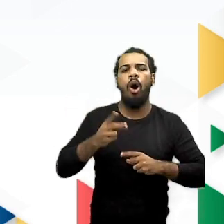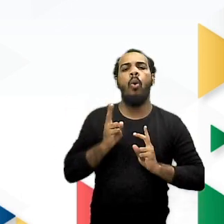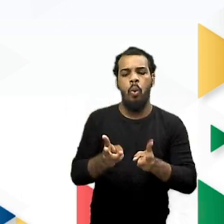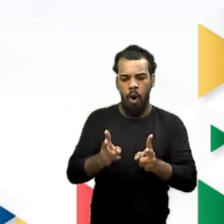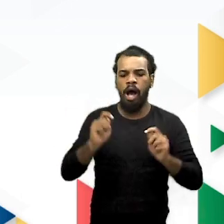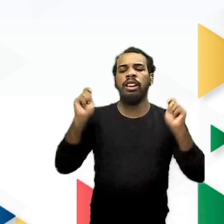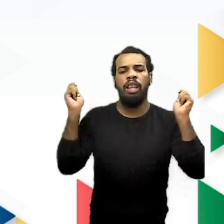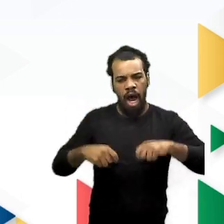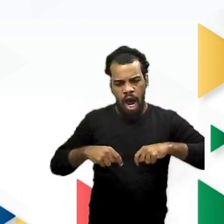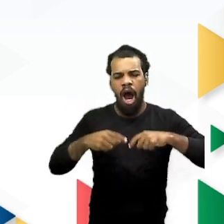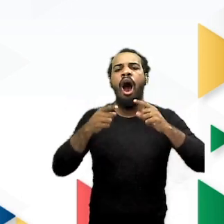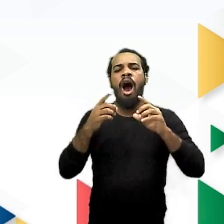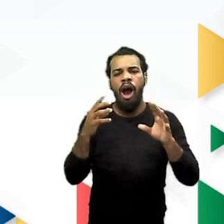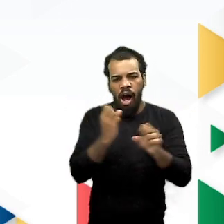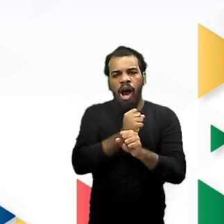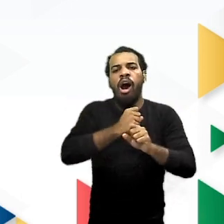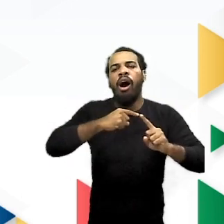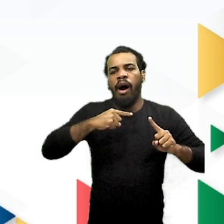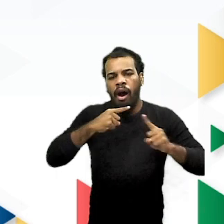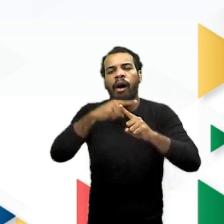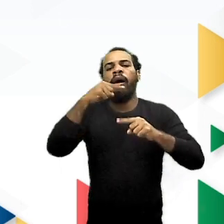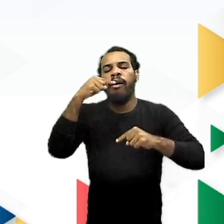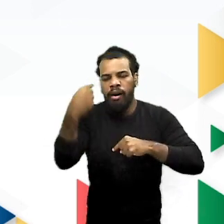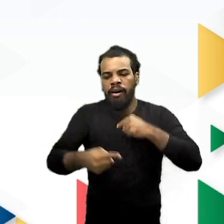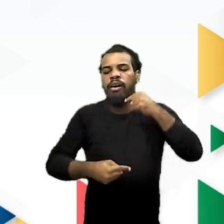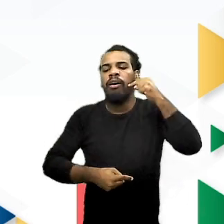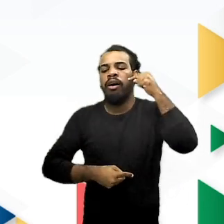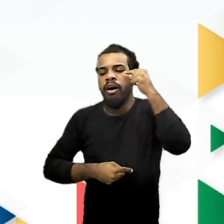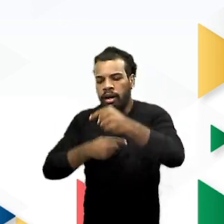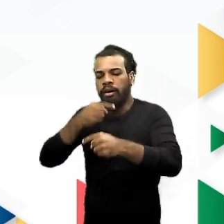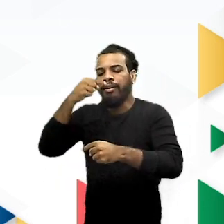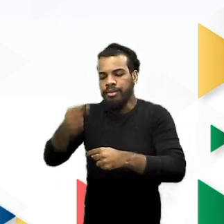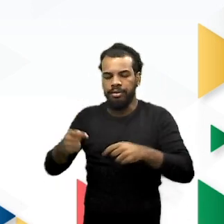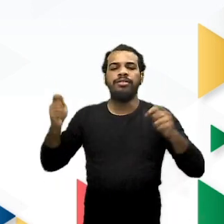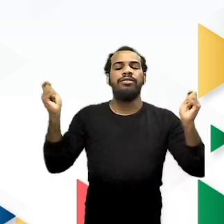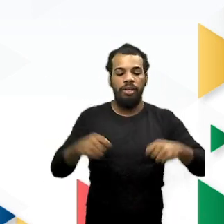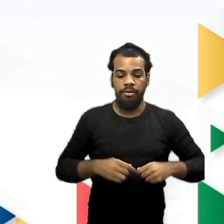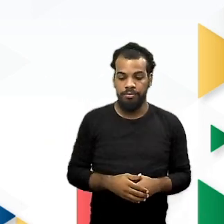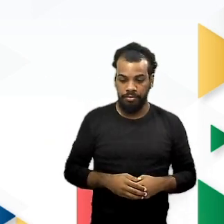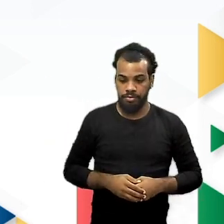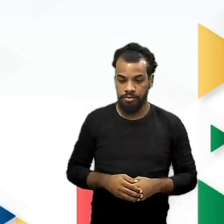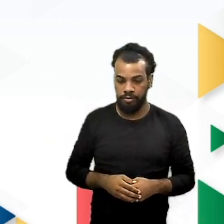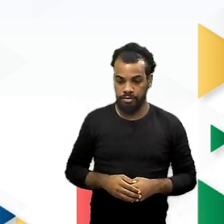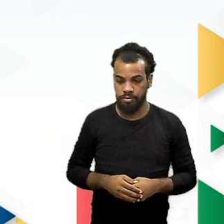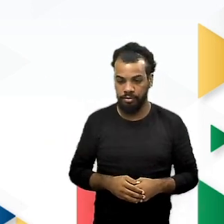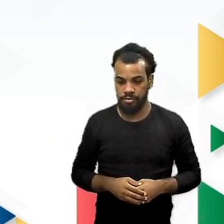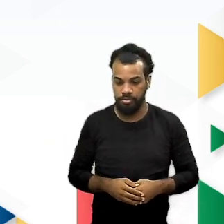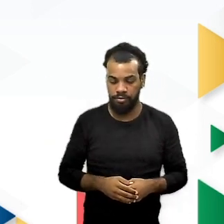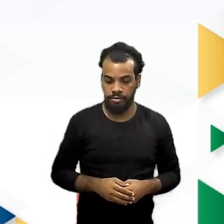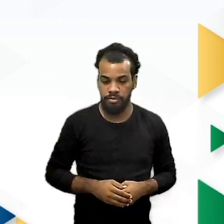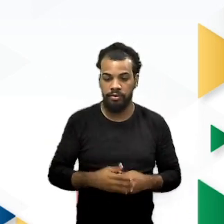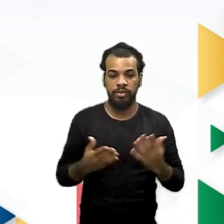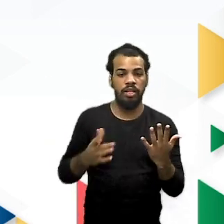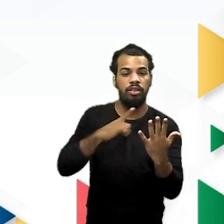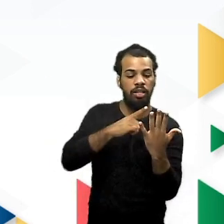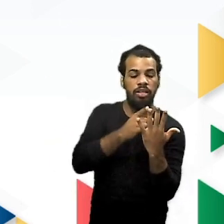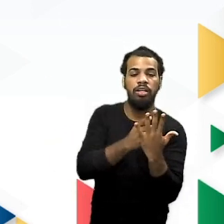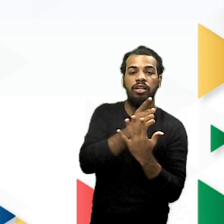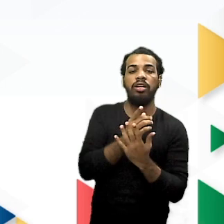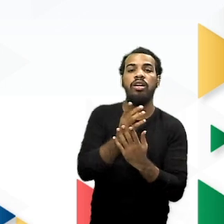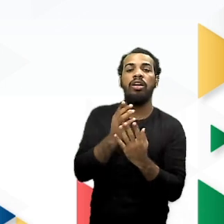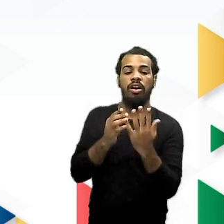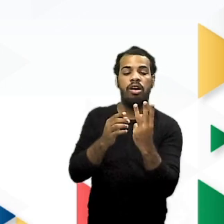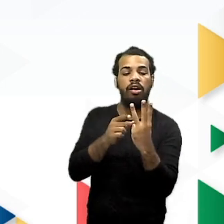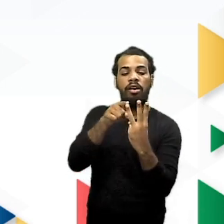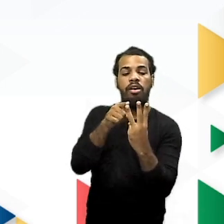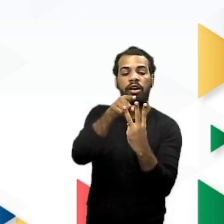o infinito, e o 4 é que me dá a ordem. Eu sei o que está acontecendo com o segundo vendo o 4. Eu sei o que está acontecendo com o